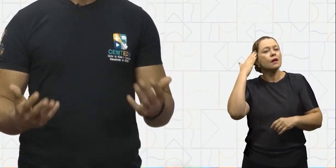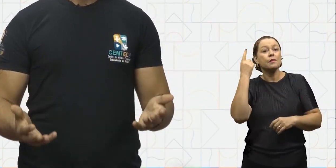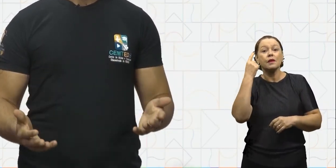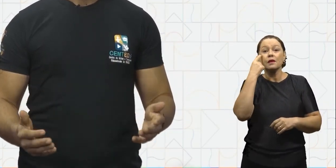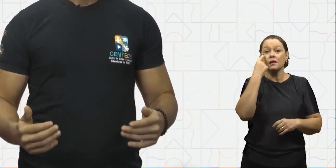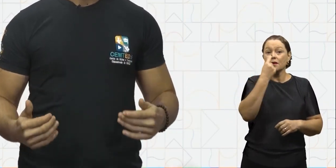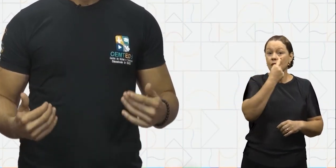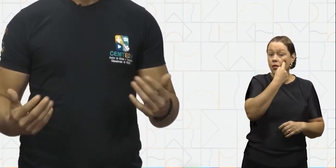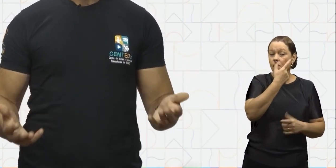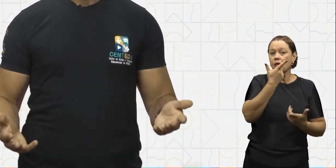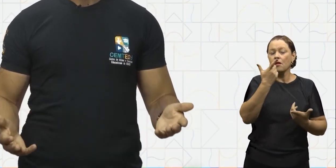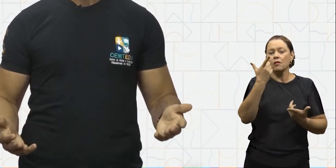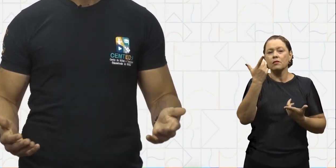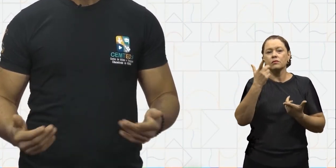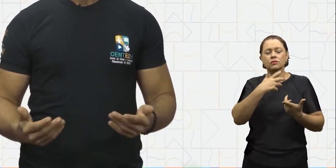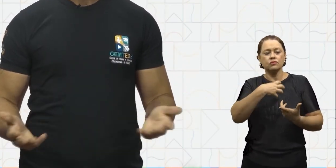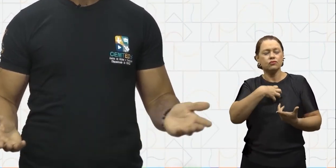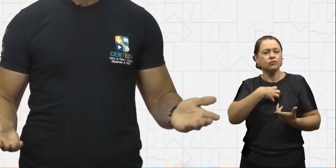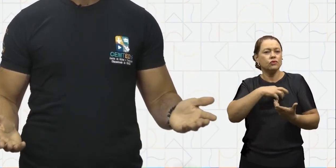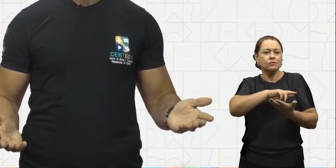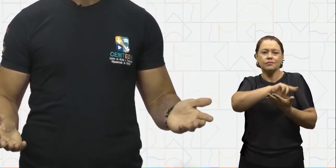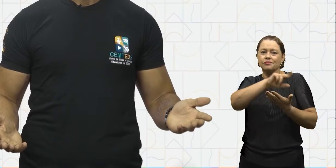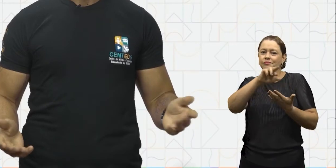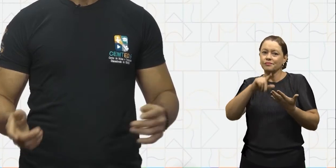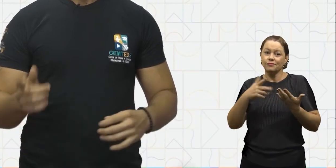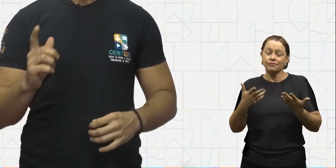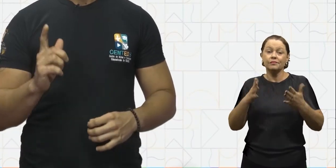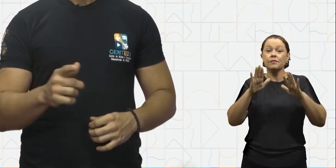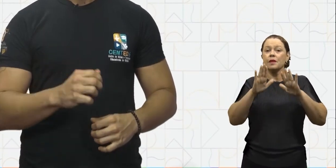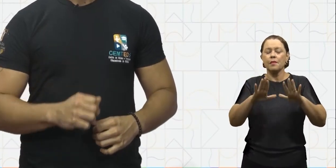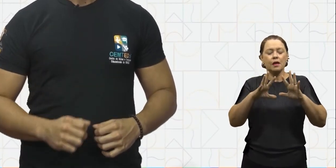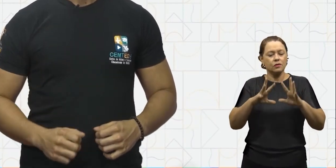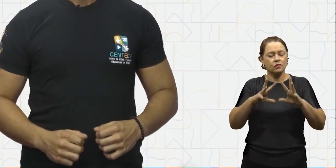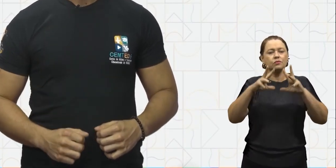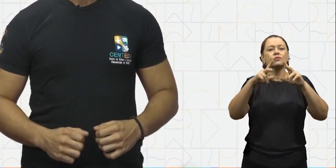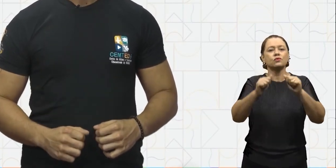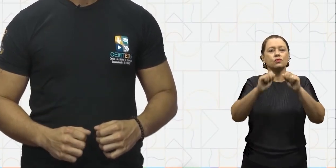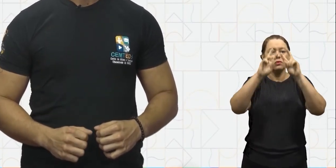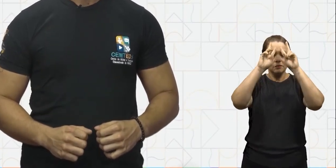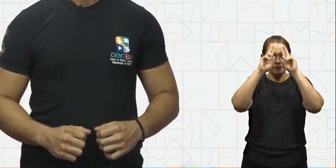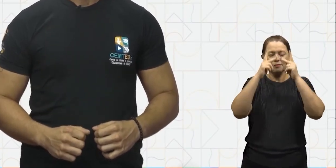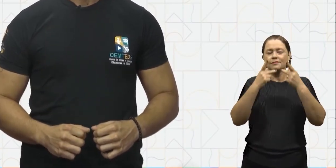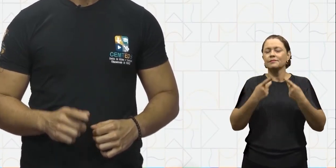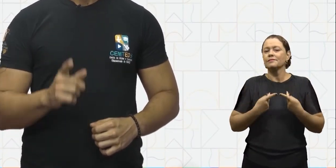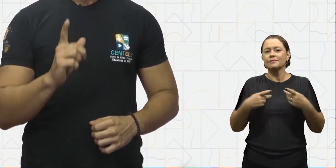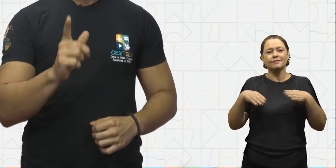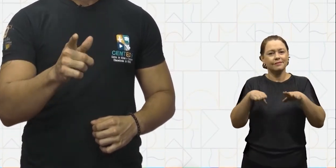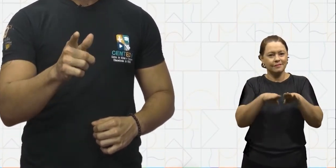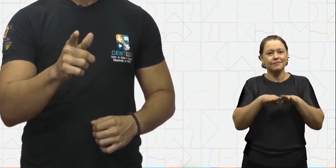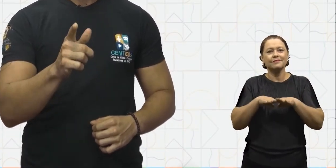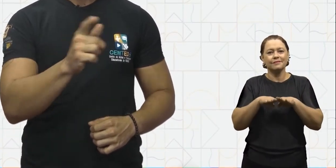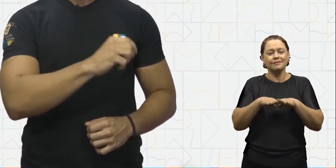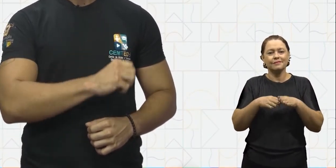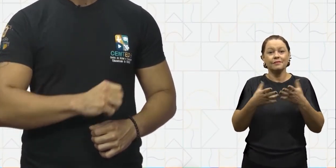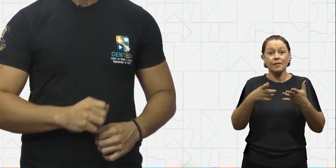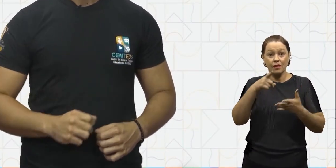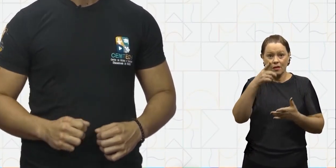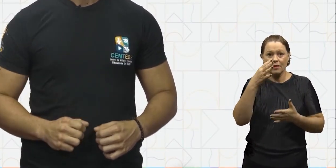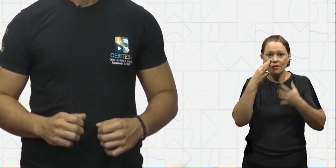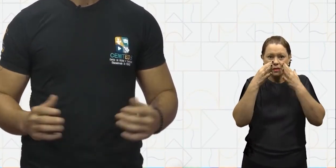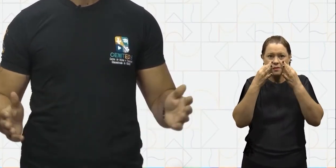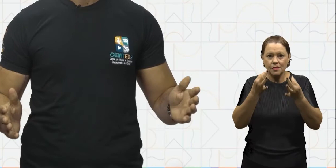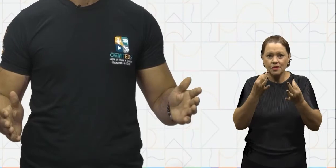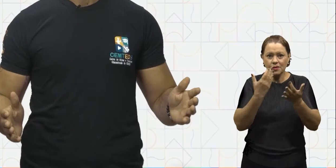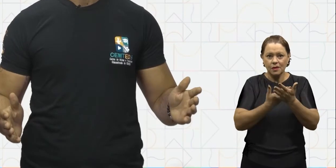cabelos, olhos, formas e cores diferentes. Mas somos todos seres humanos. Agora, quero ver se você